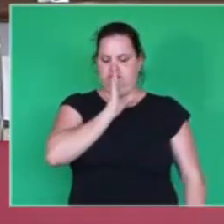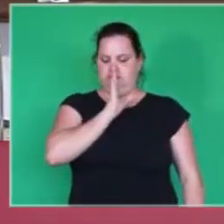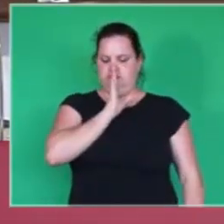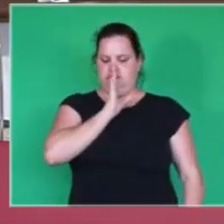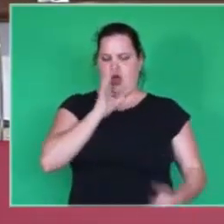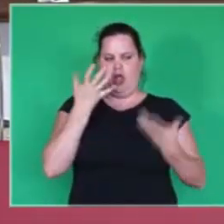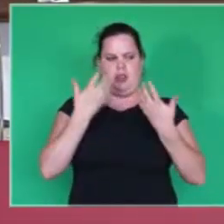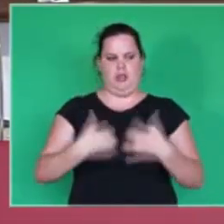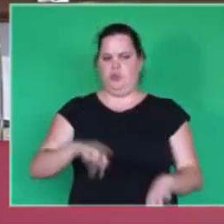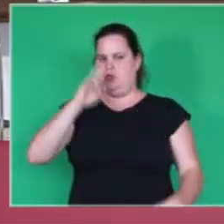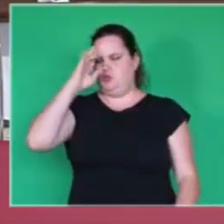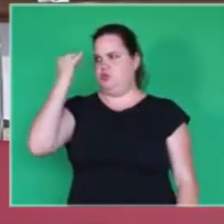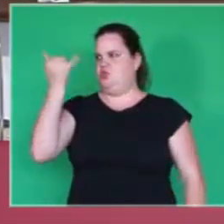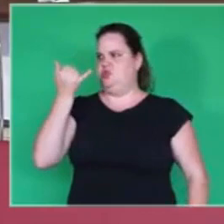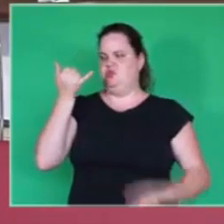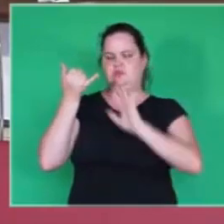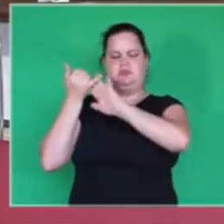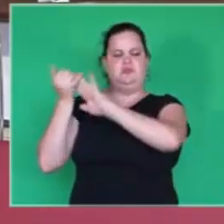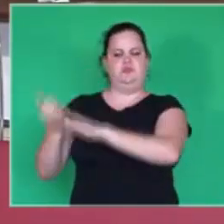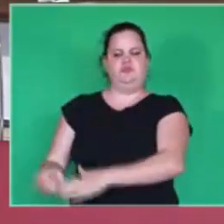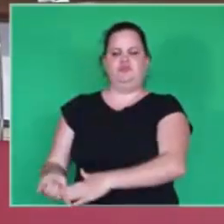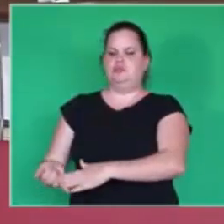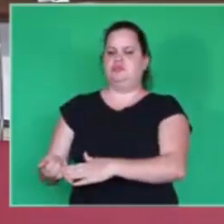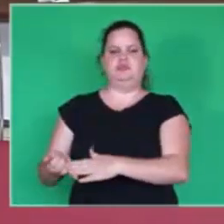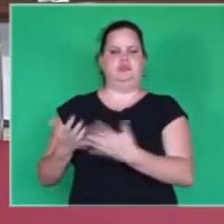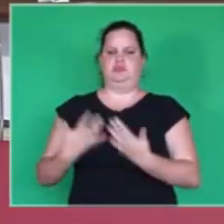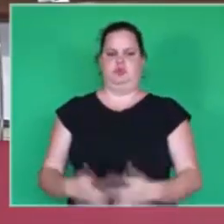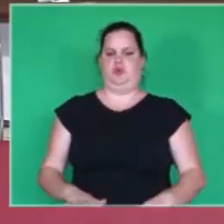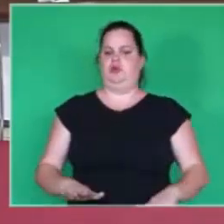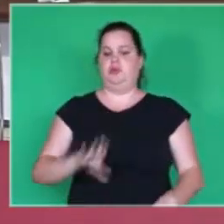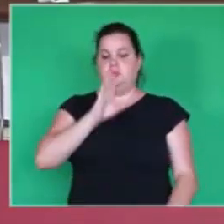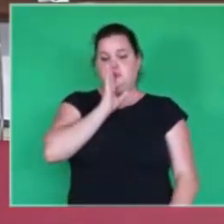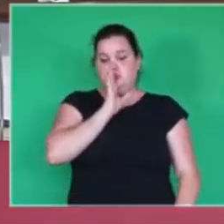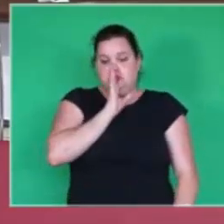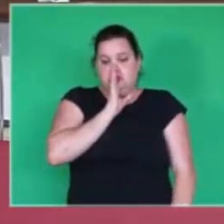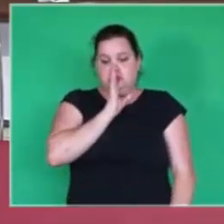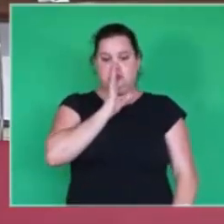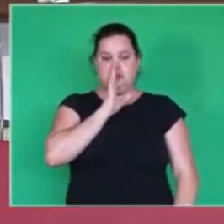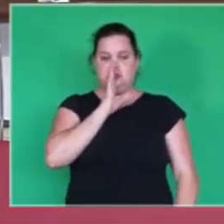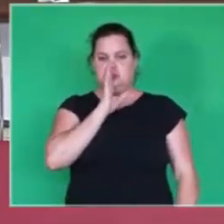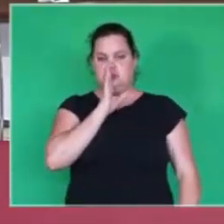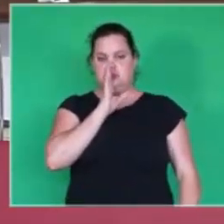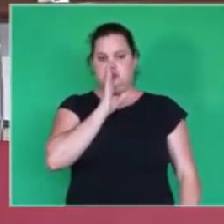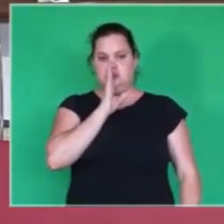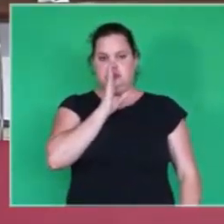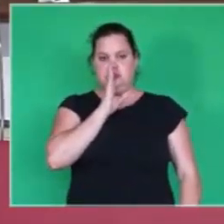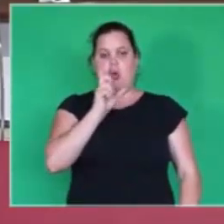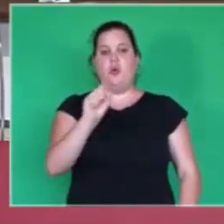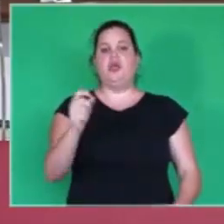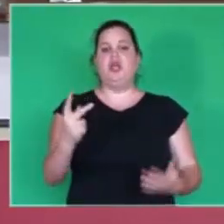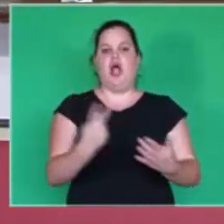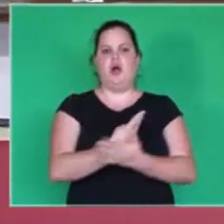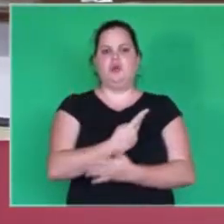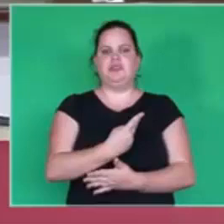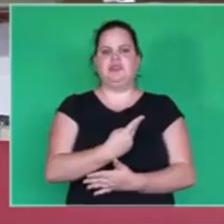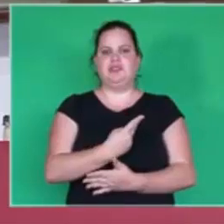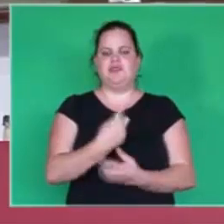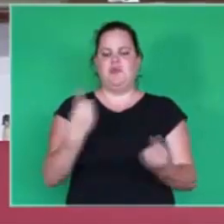Senhor. O que é que aconteceu? Eles já se tornaram apóstatas. Eles entraram